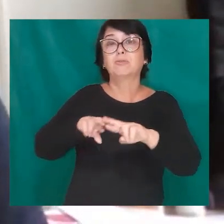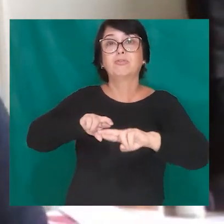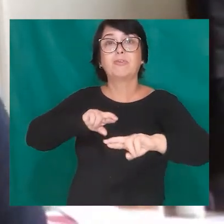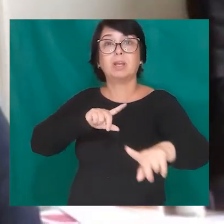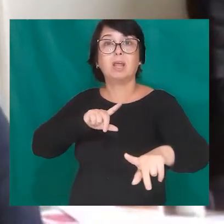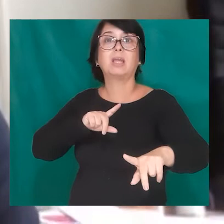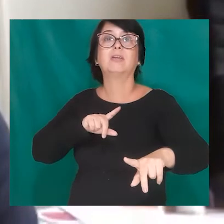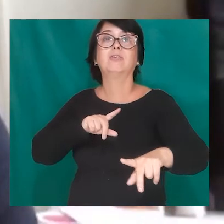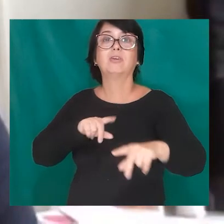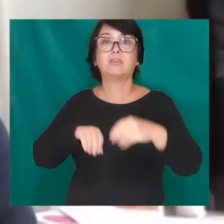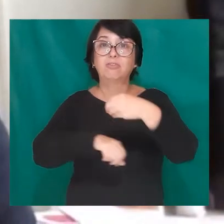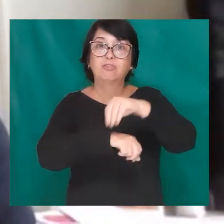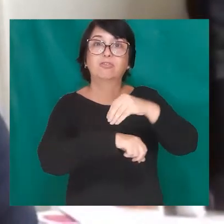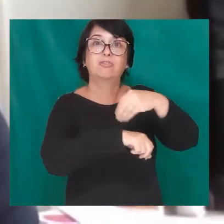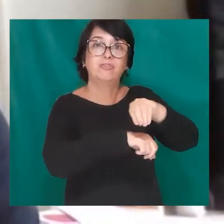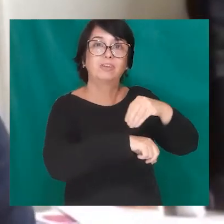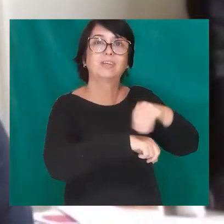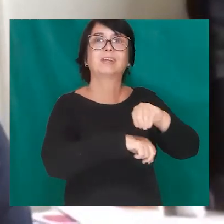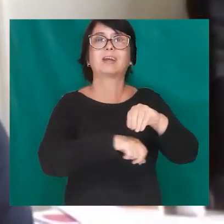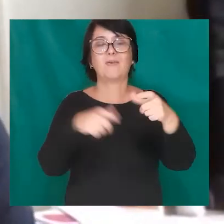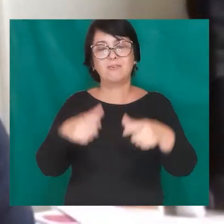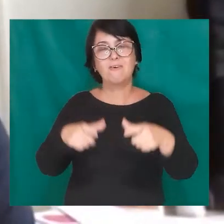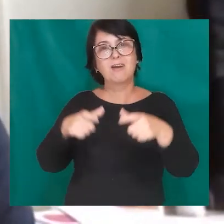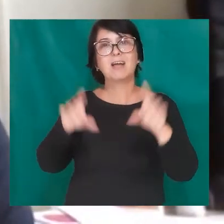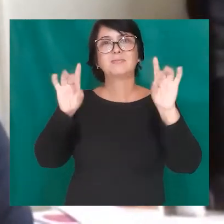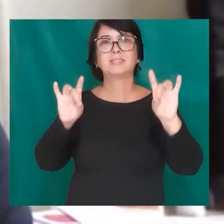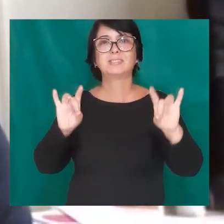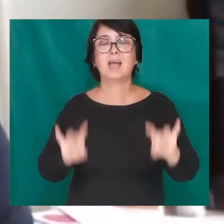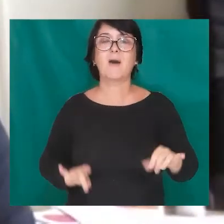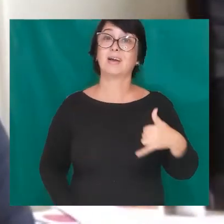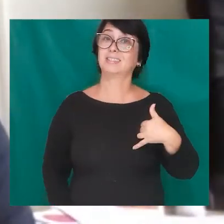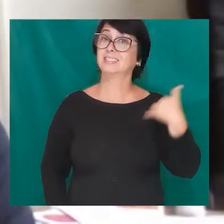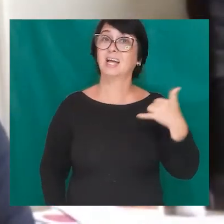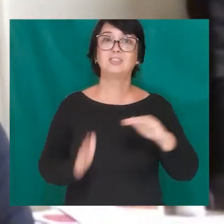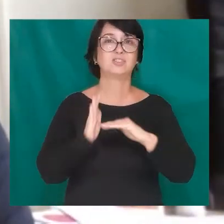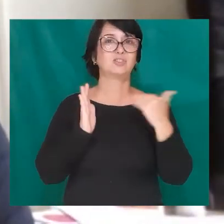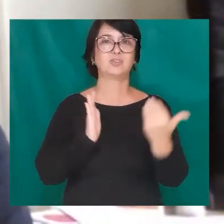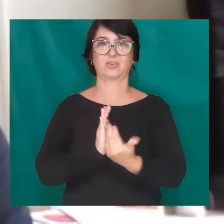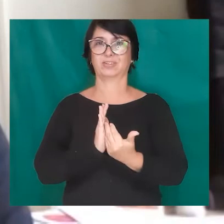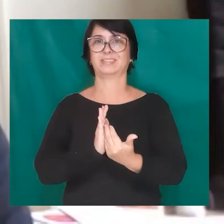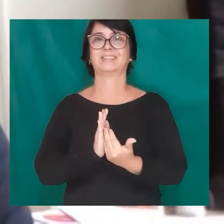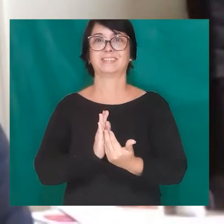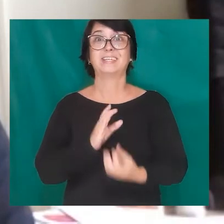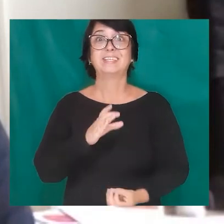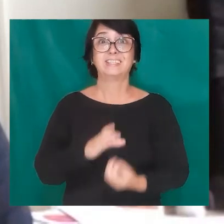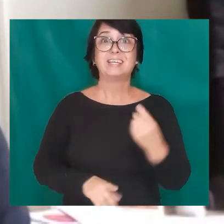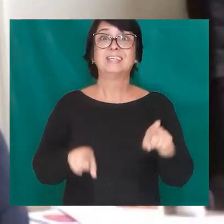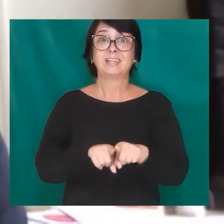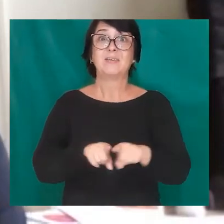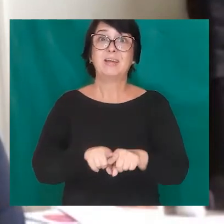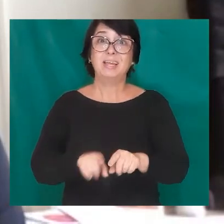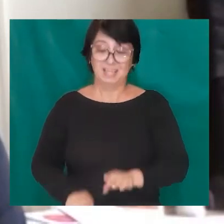basicamente, mas a gente indica pessoas também. E todas as idades, tem até, de um tempo para cá, a gente viu a Baby Class, na verdade a